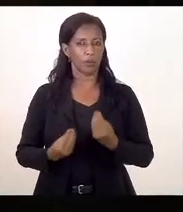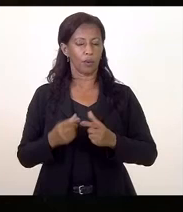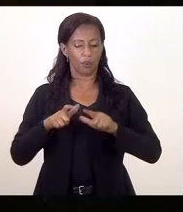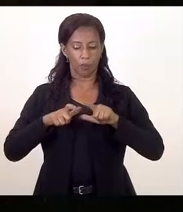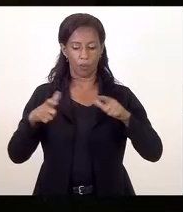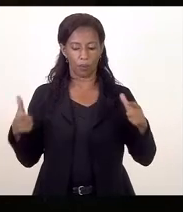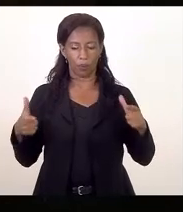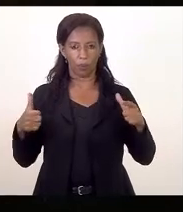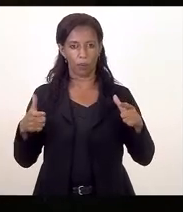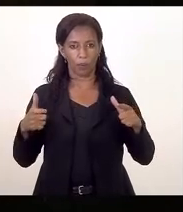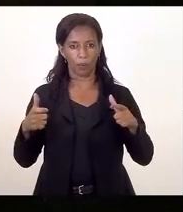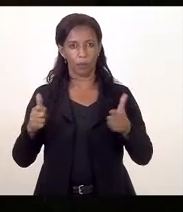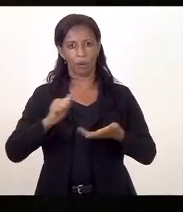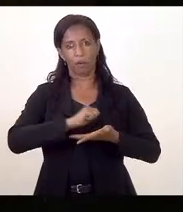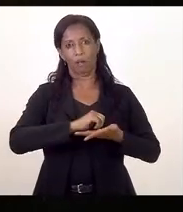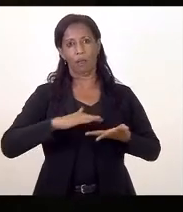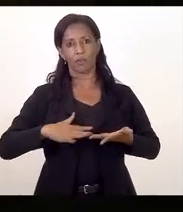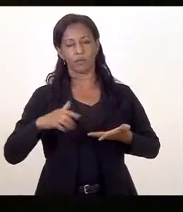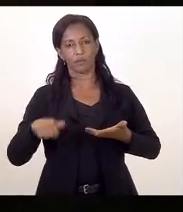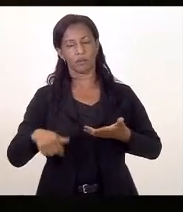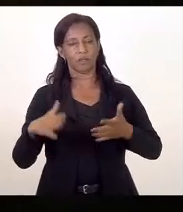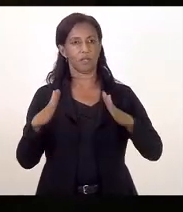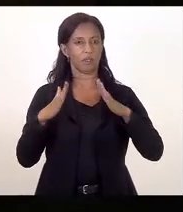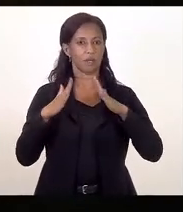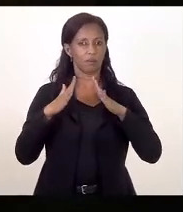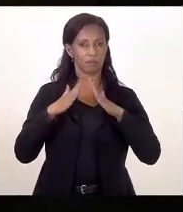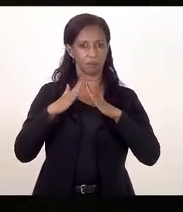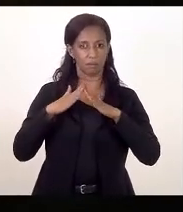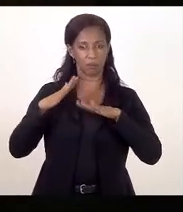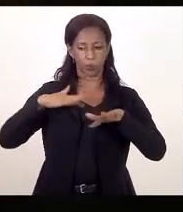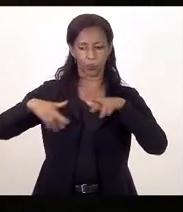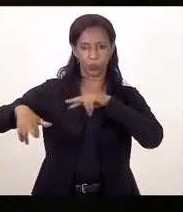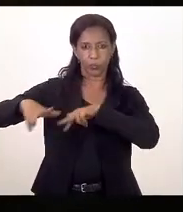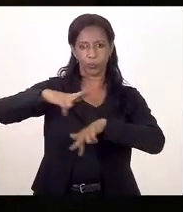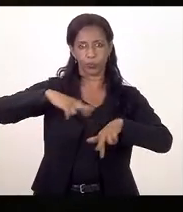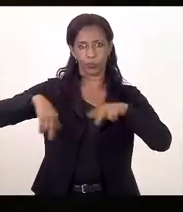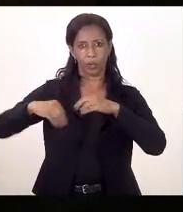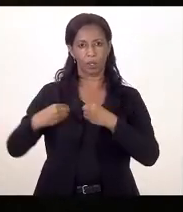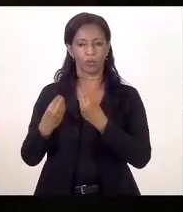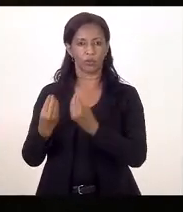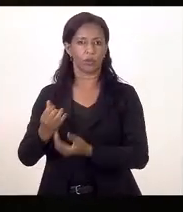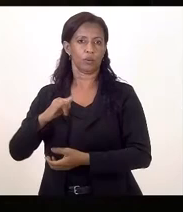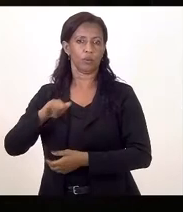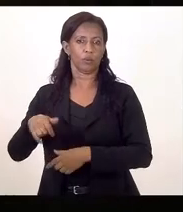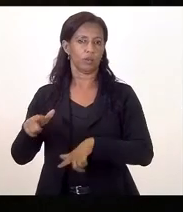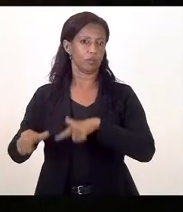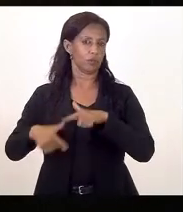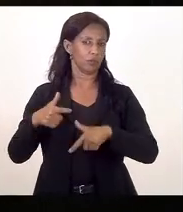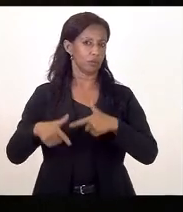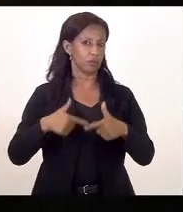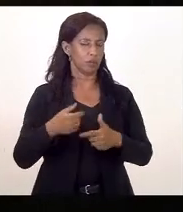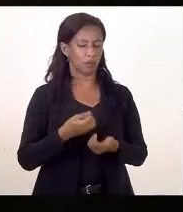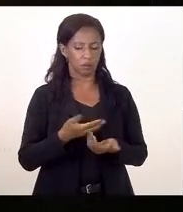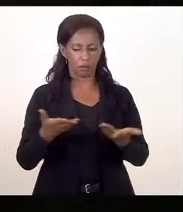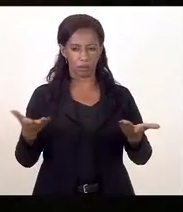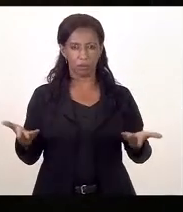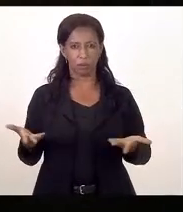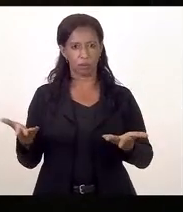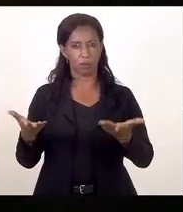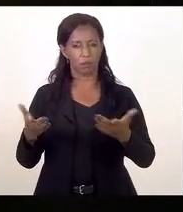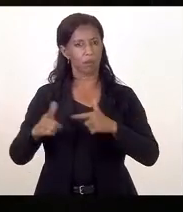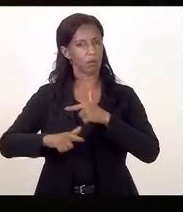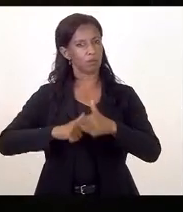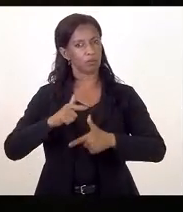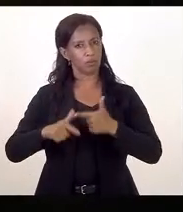grande atividade dessa cadeia produtiva capaz de gerar emprego e renda para os